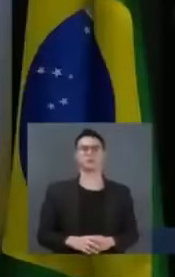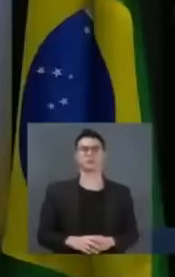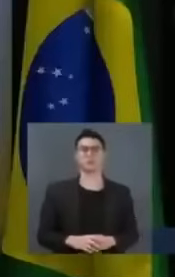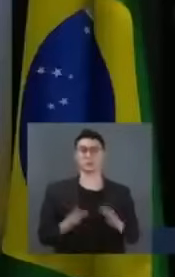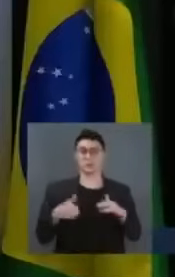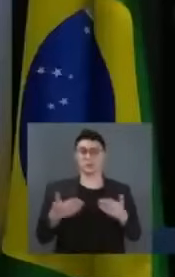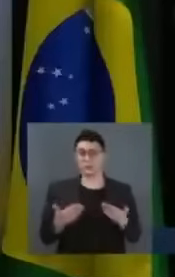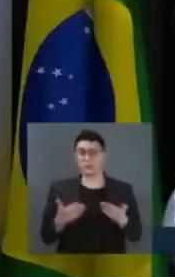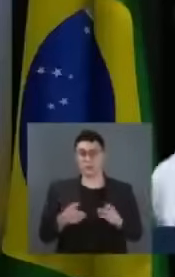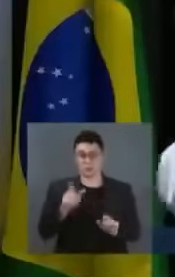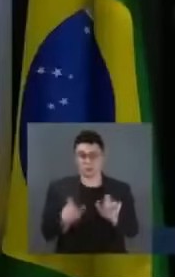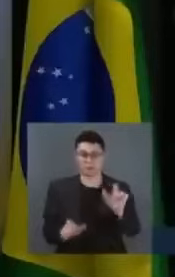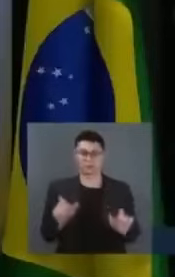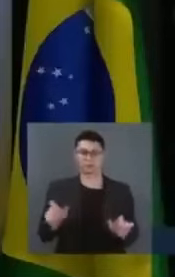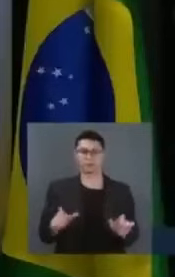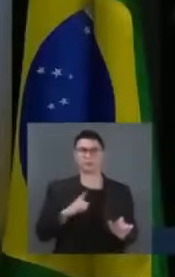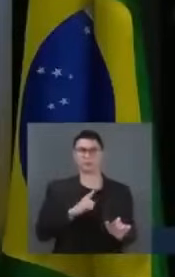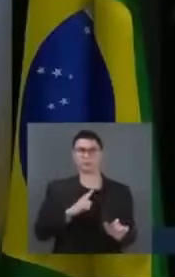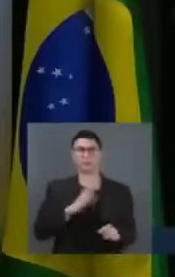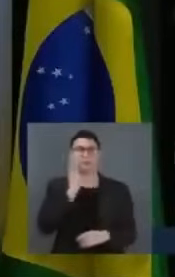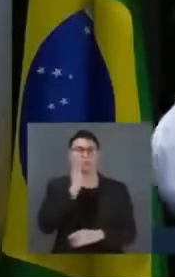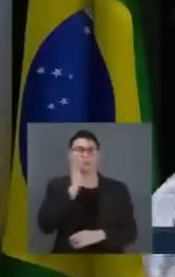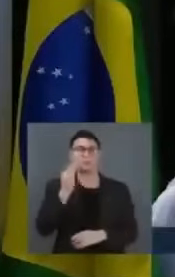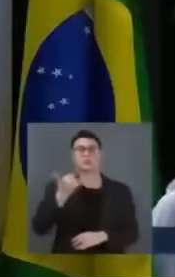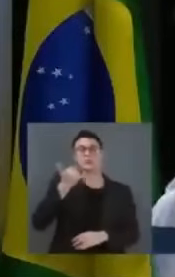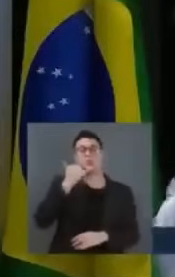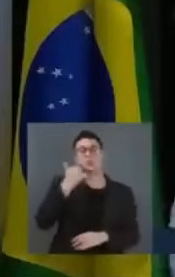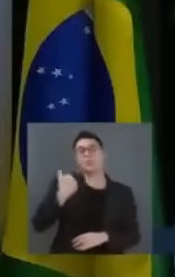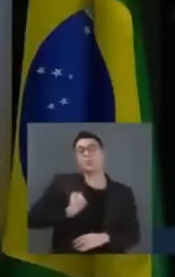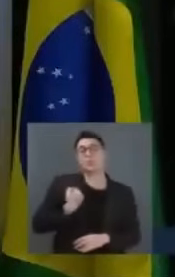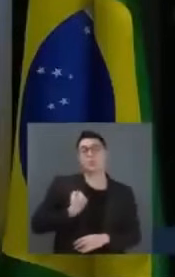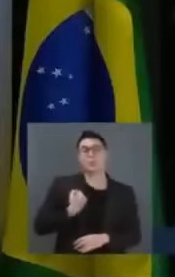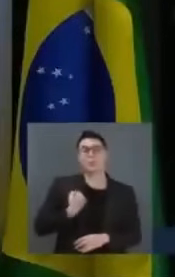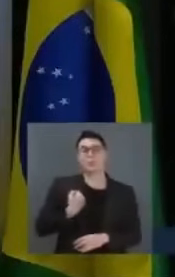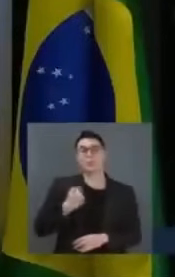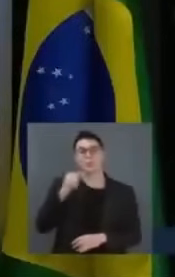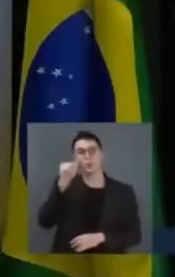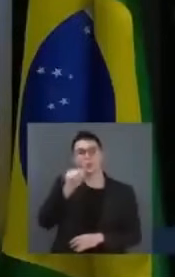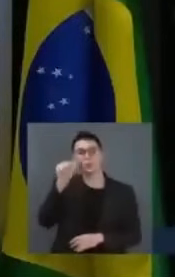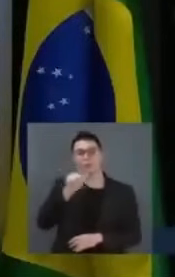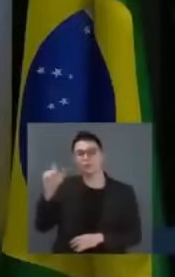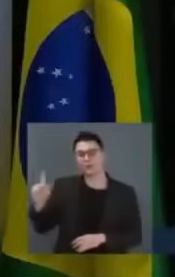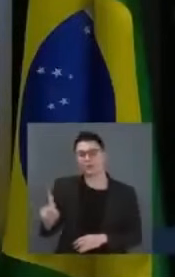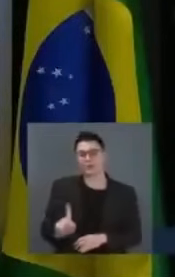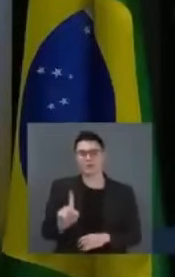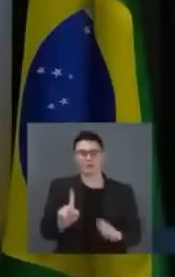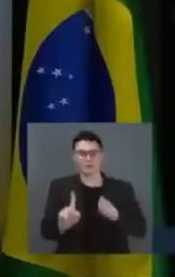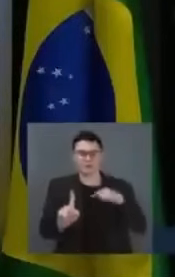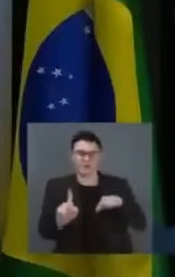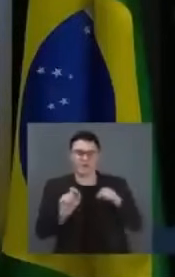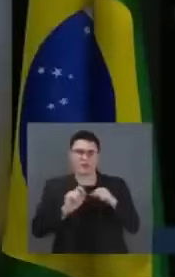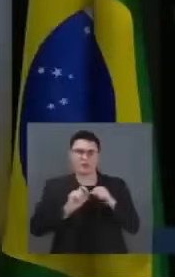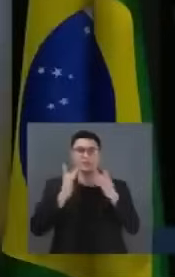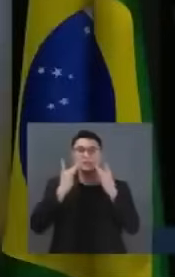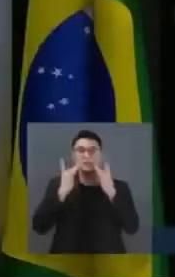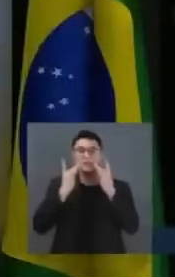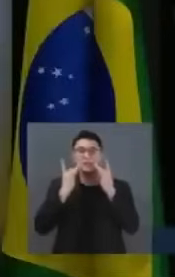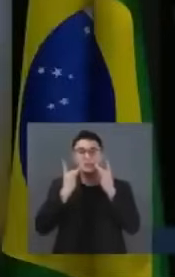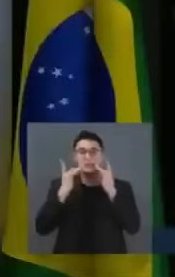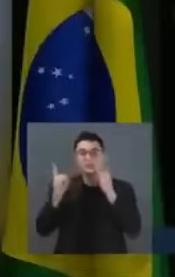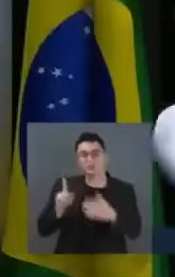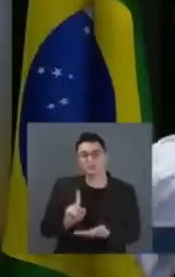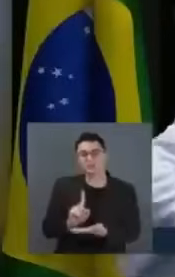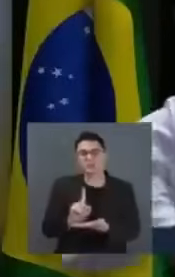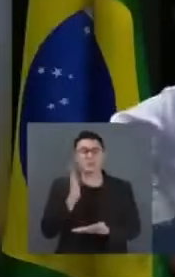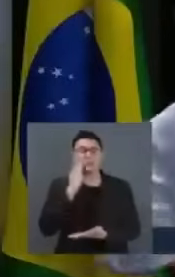nossos colegas, eu queria até o telefone, o contato daquela senhora que esteve aqui ontem, encenando aquilo que nós